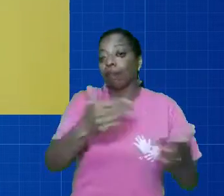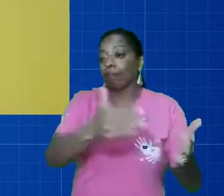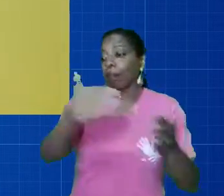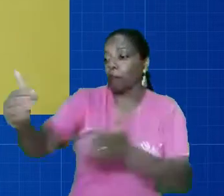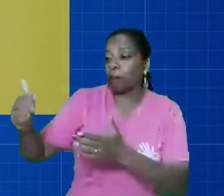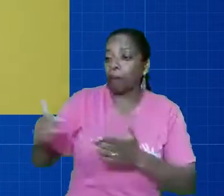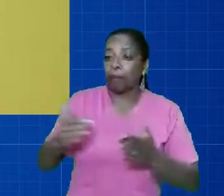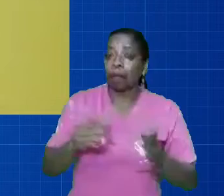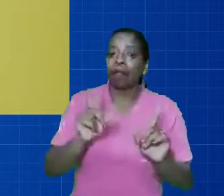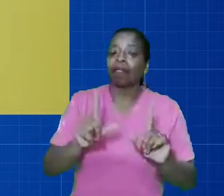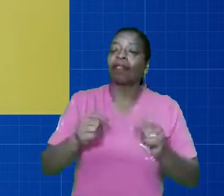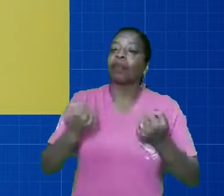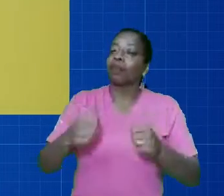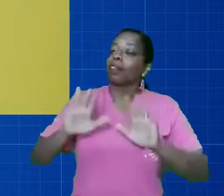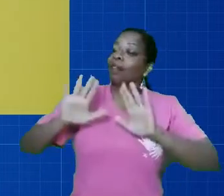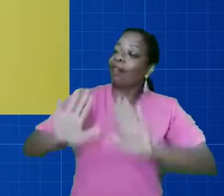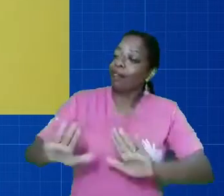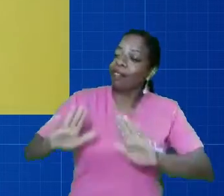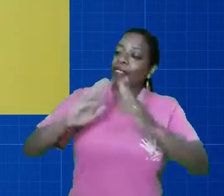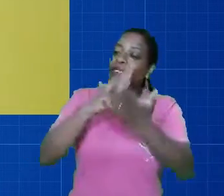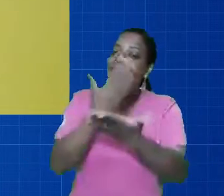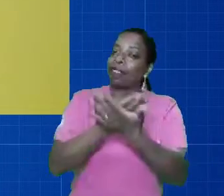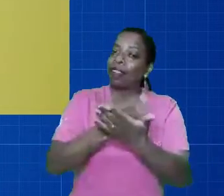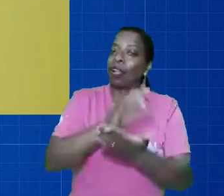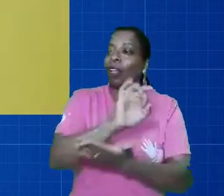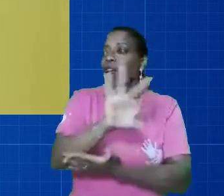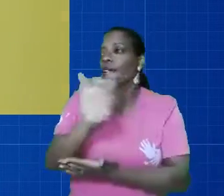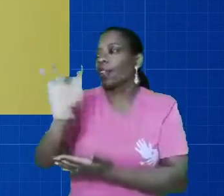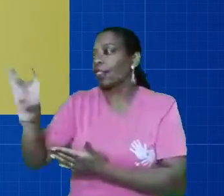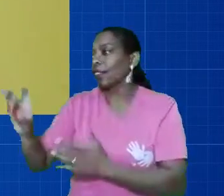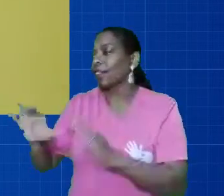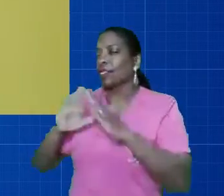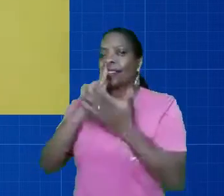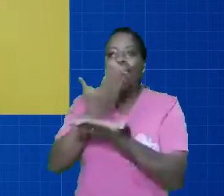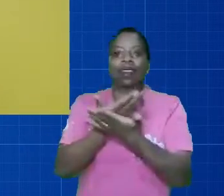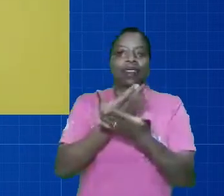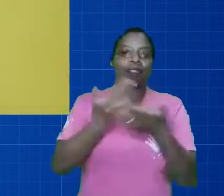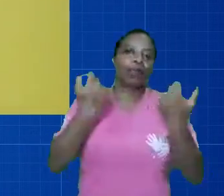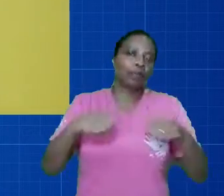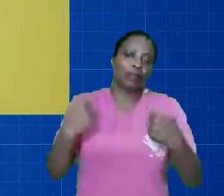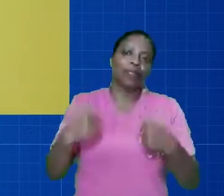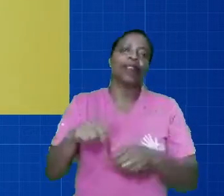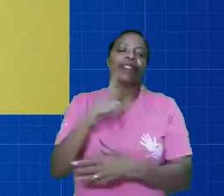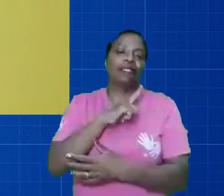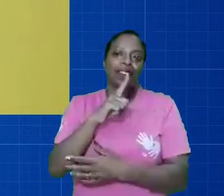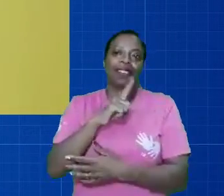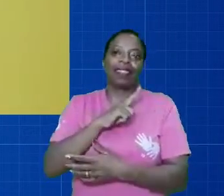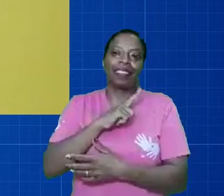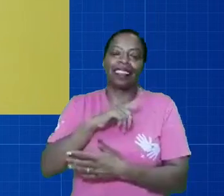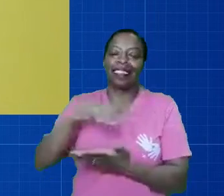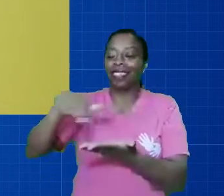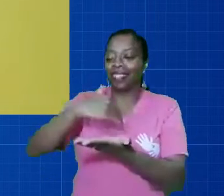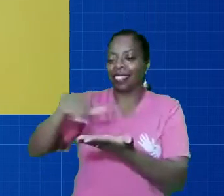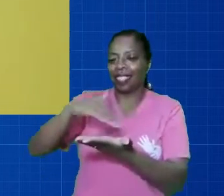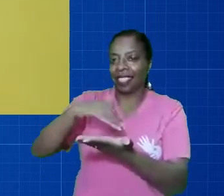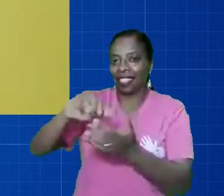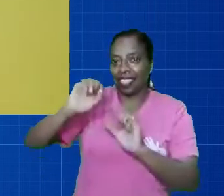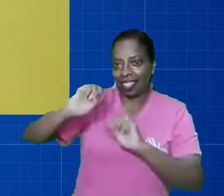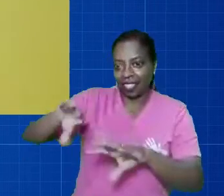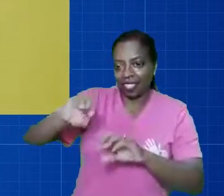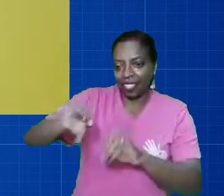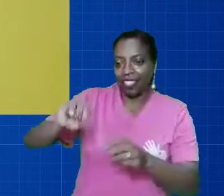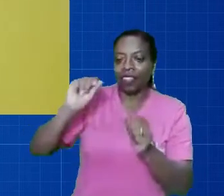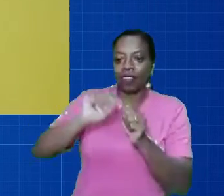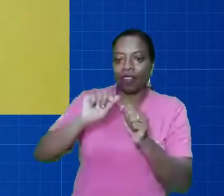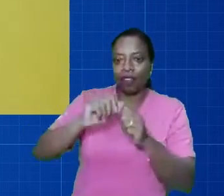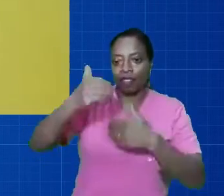né? Aquele acervo das quatro caixas. Então, a Secretaria de Educação fez as quatro caixas para cada escola.